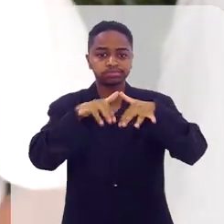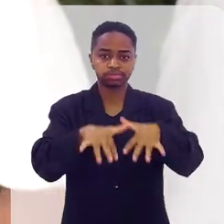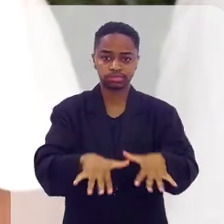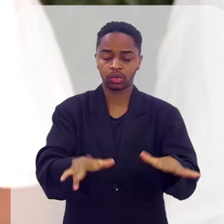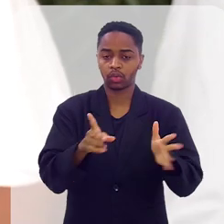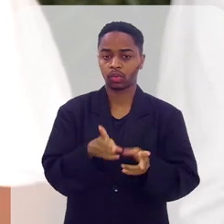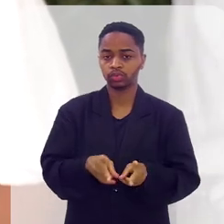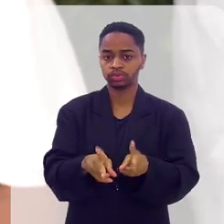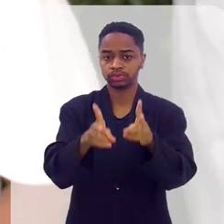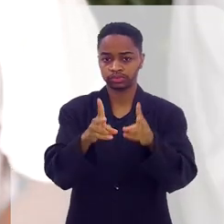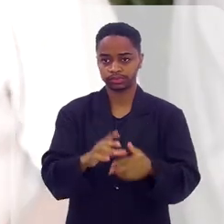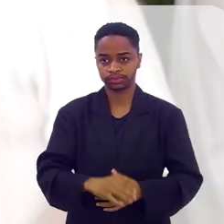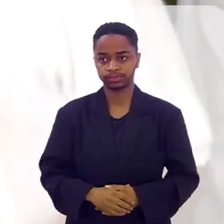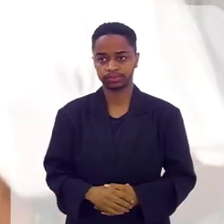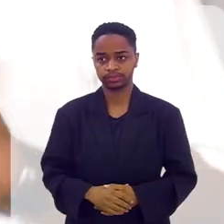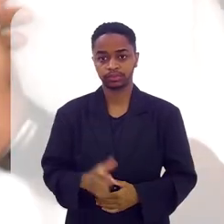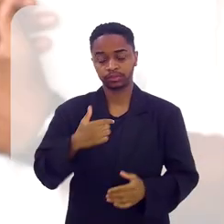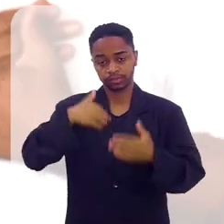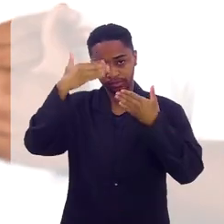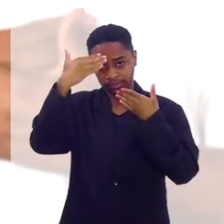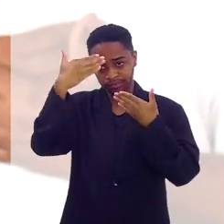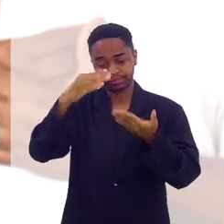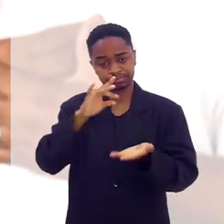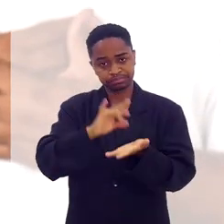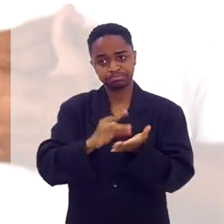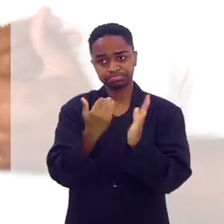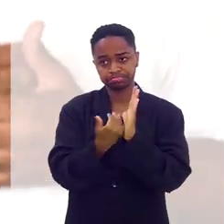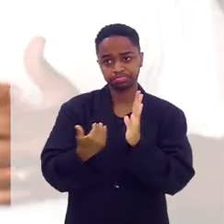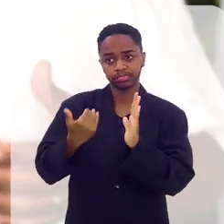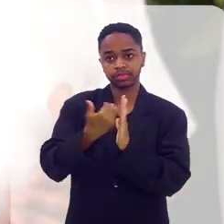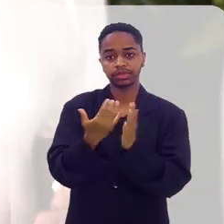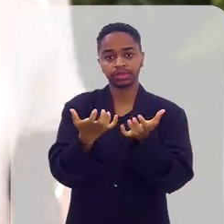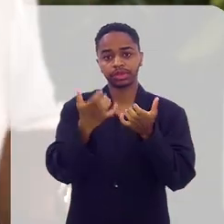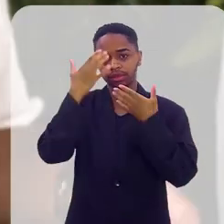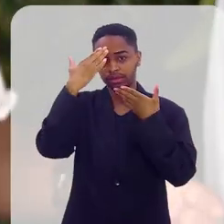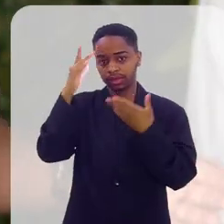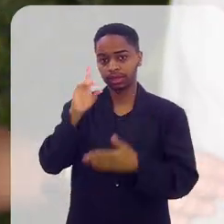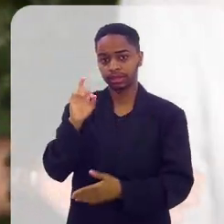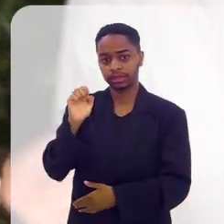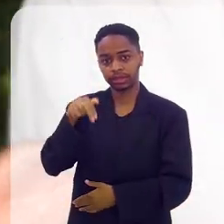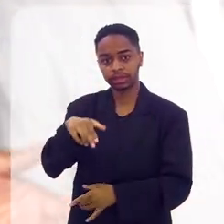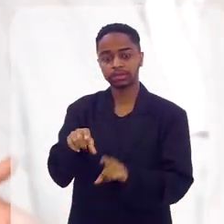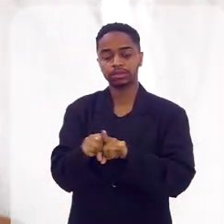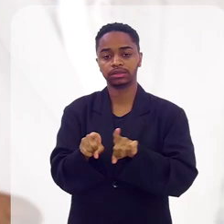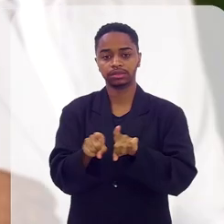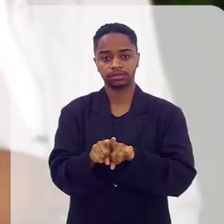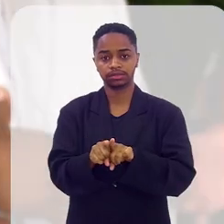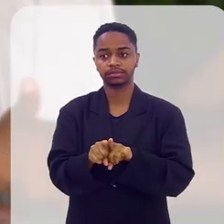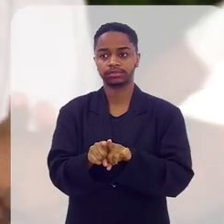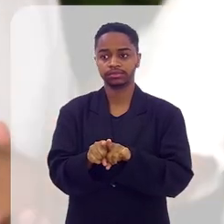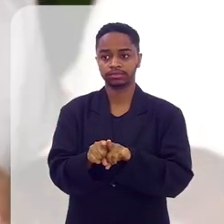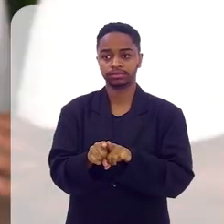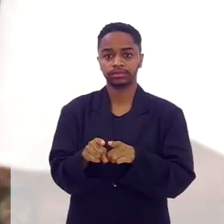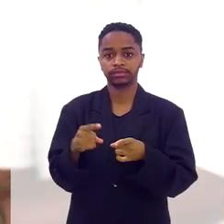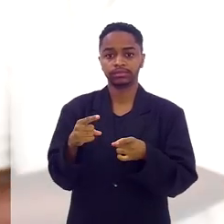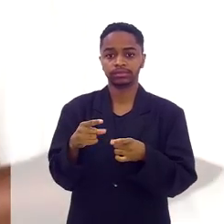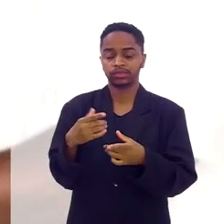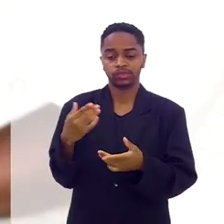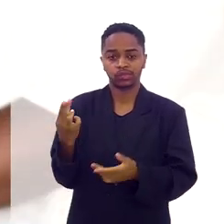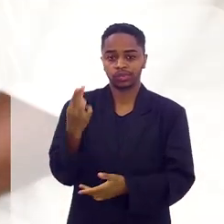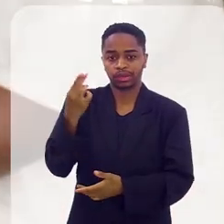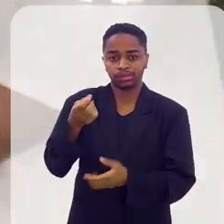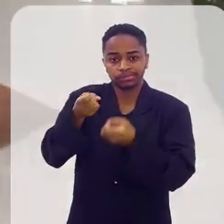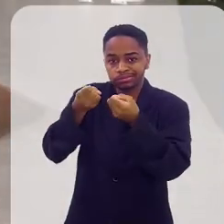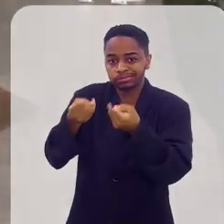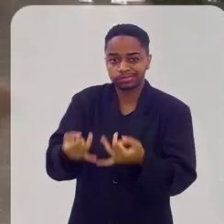vez mais. Muito sabe? Obrigado, Júlio. Eu que te agradeço demais. Eu quero agradecer ao Dan. Pô, sem